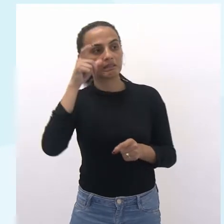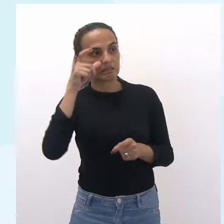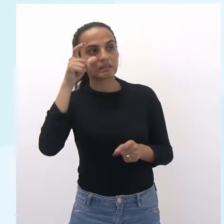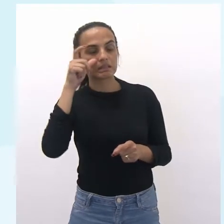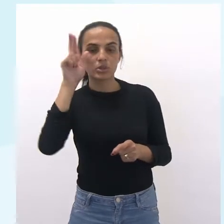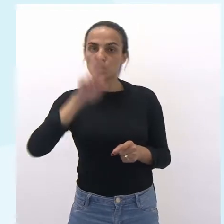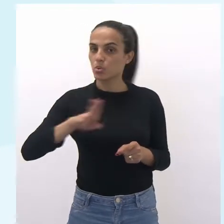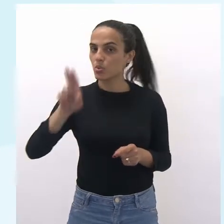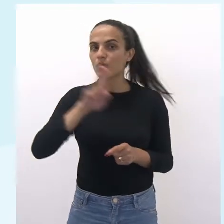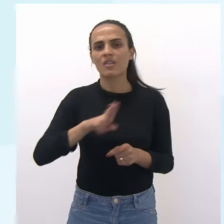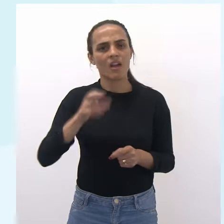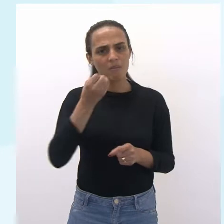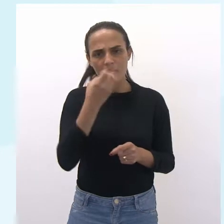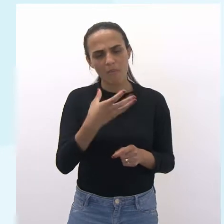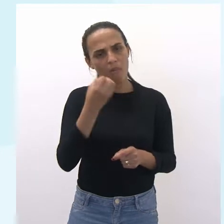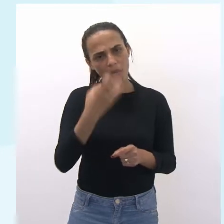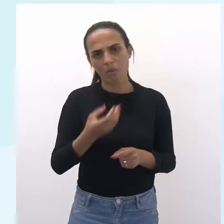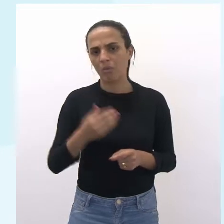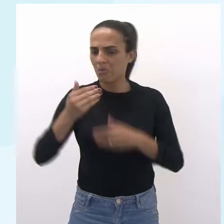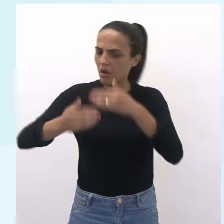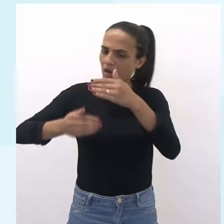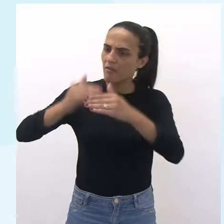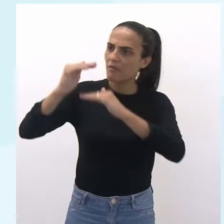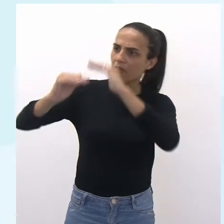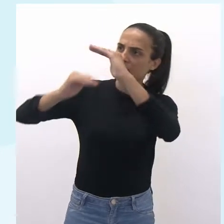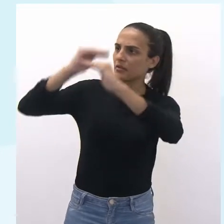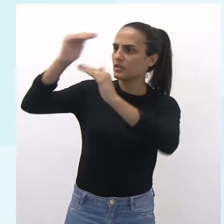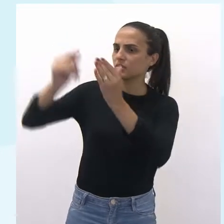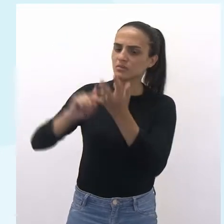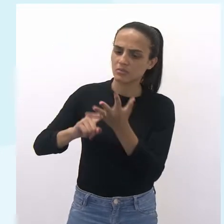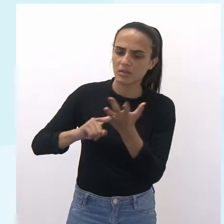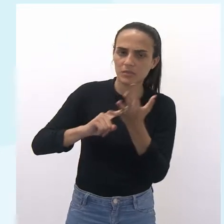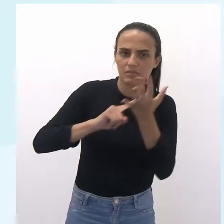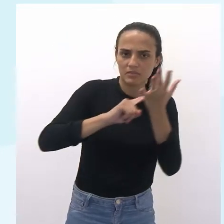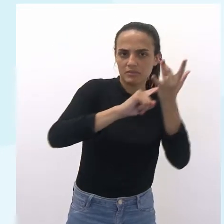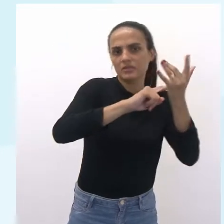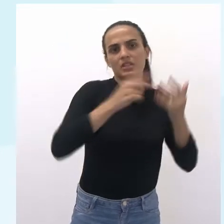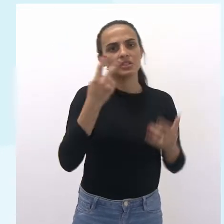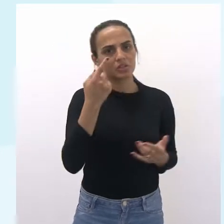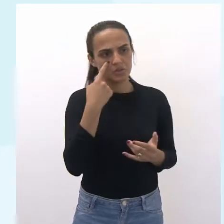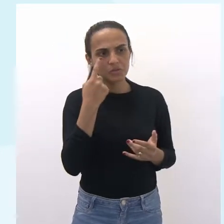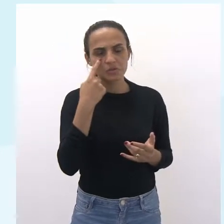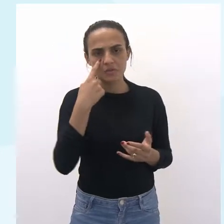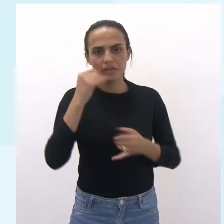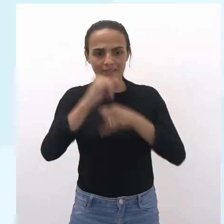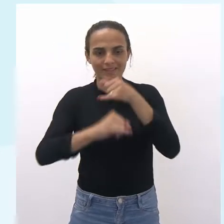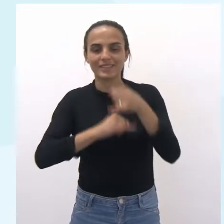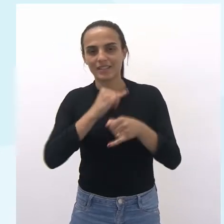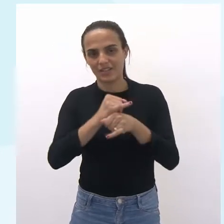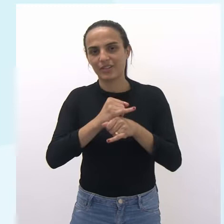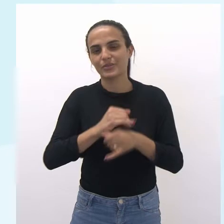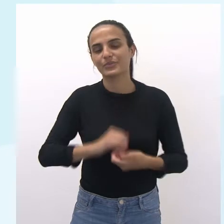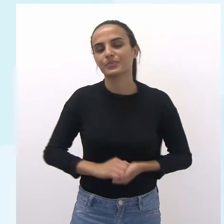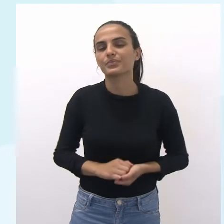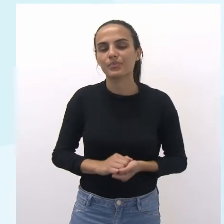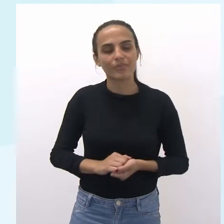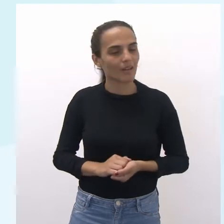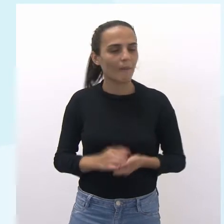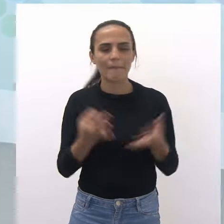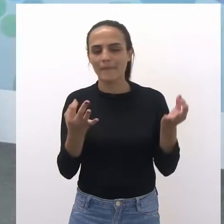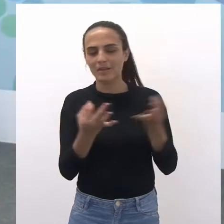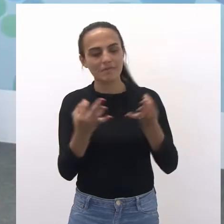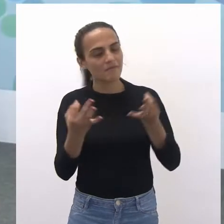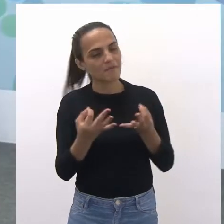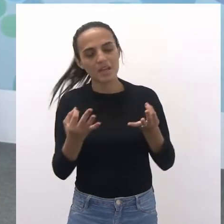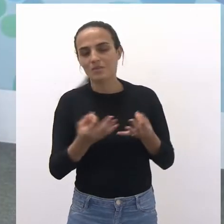com o avanço tecnológico e midiático que nós vemos aí, principalmente nas redes sociais. Perfeito, muito